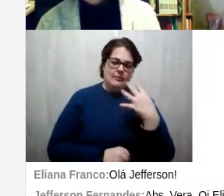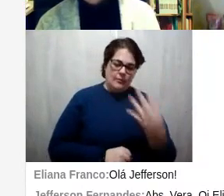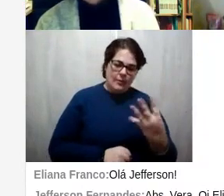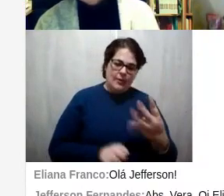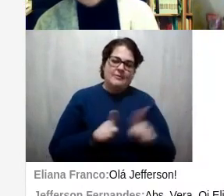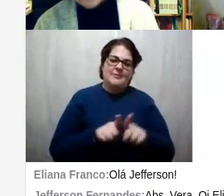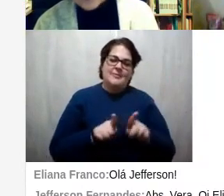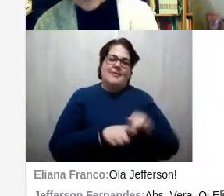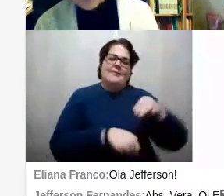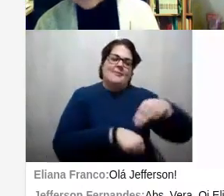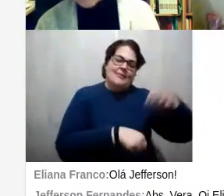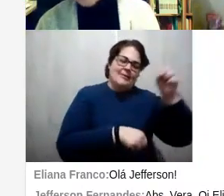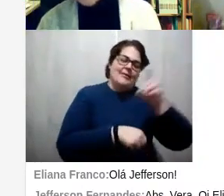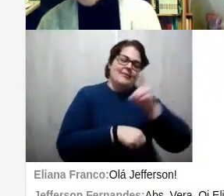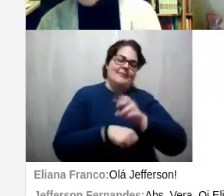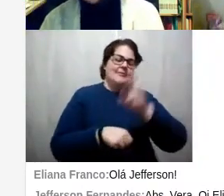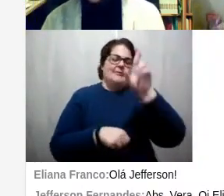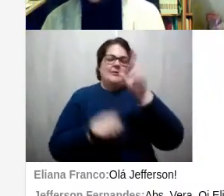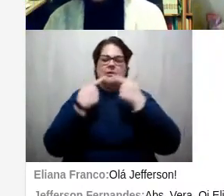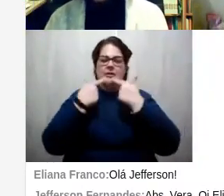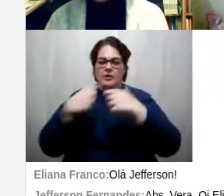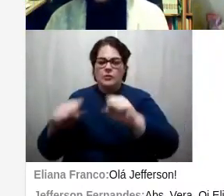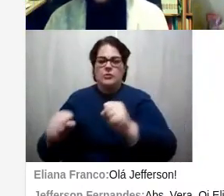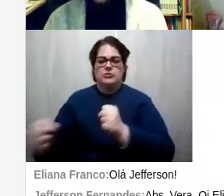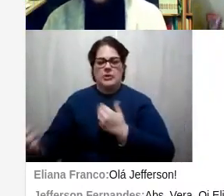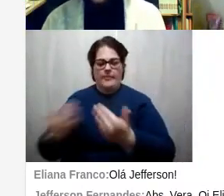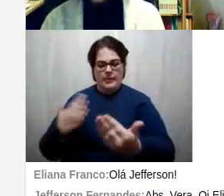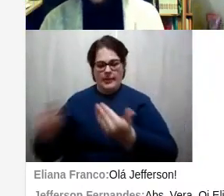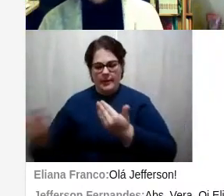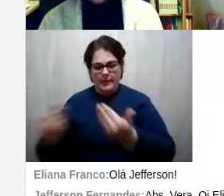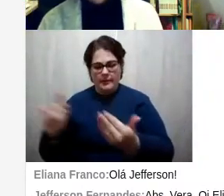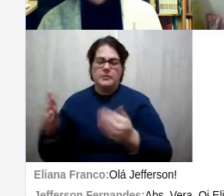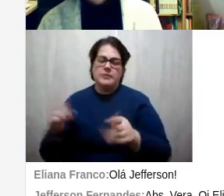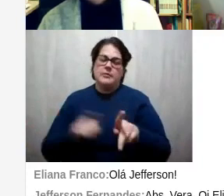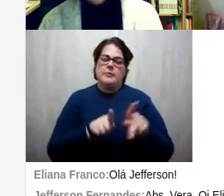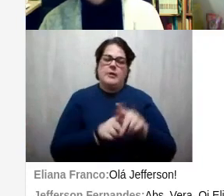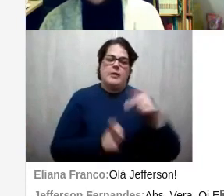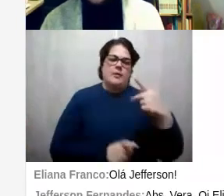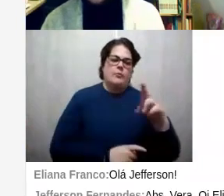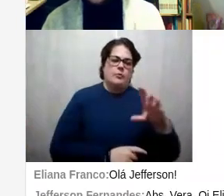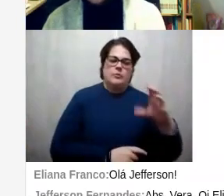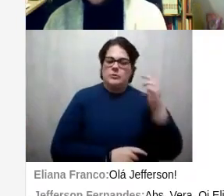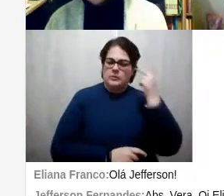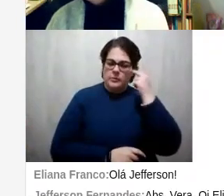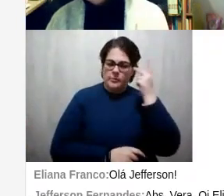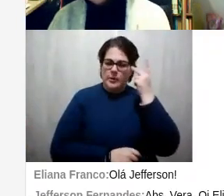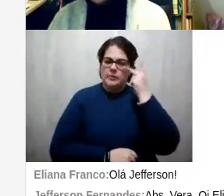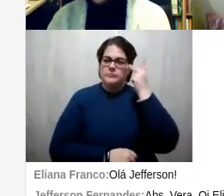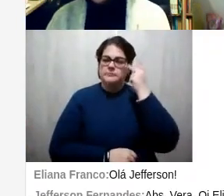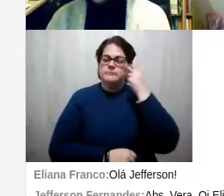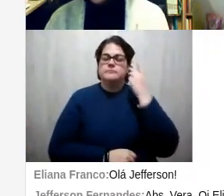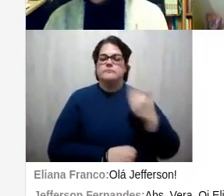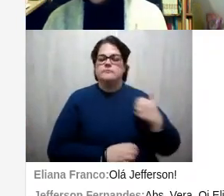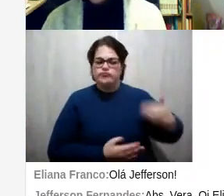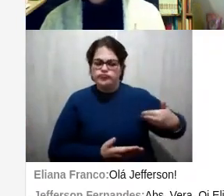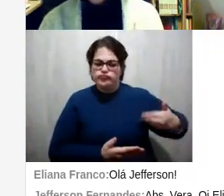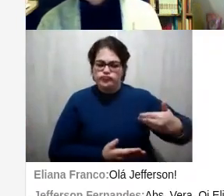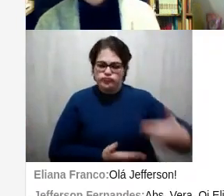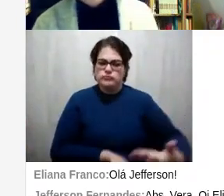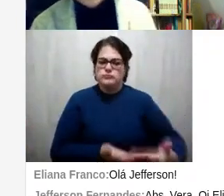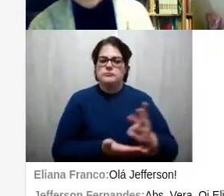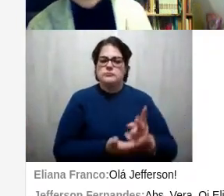Linguística Aplicada e Estudos da Linguagem pela PUC de São Paulo. Desde então, ela vem implementando audiodescrição